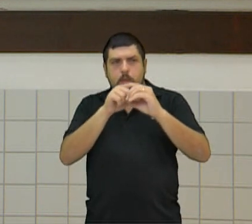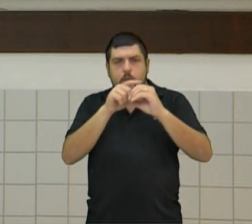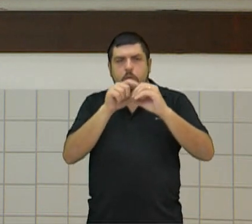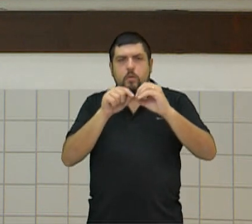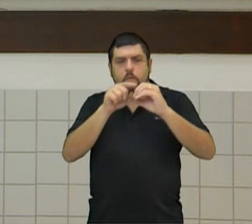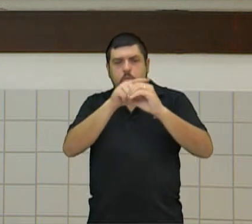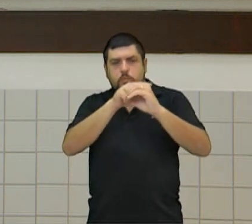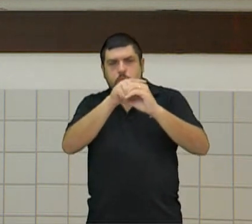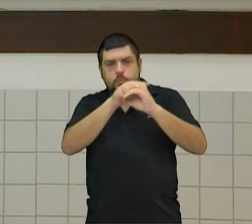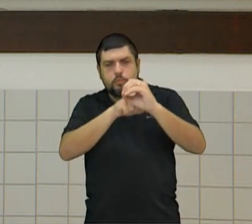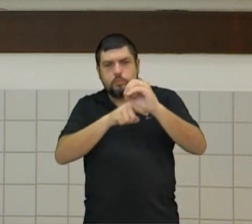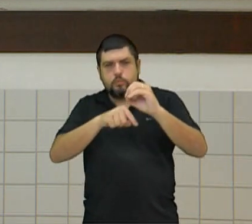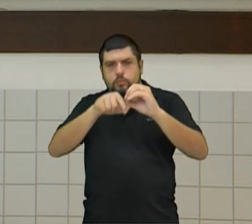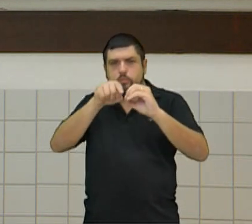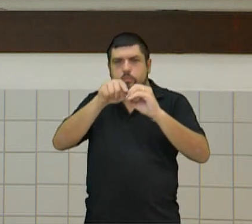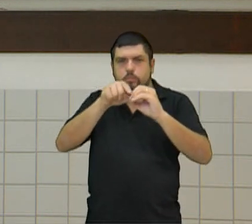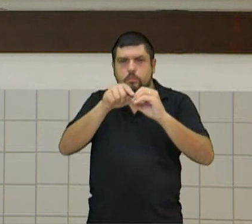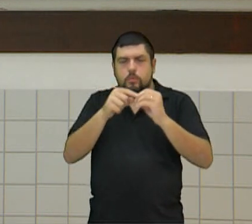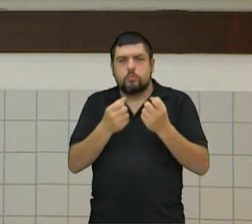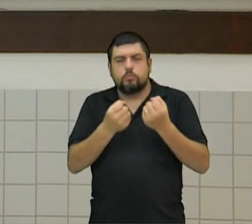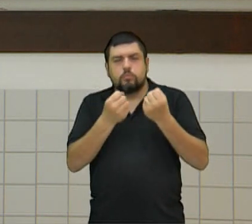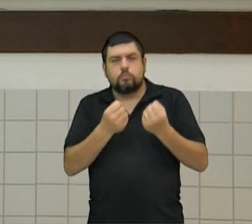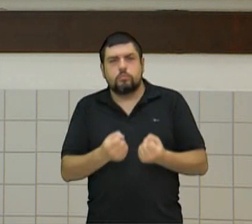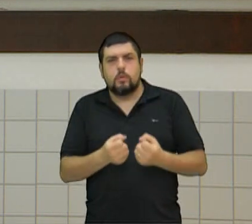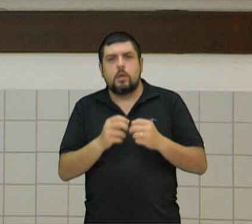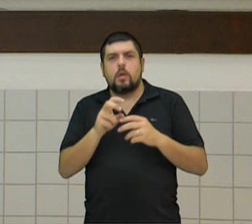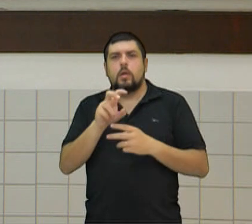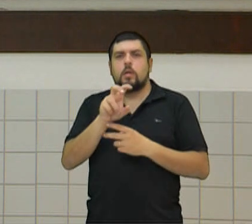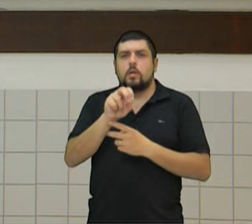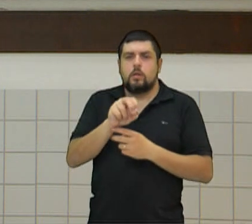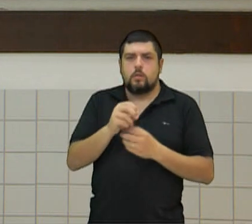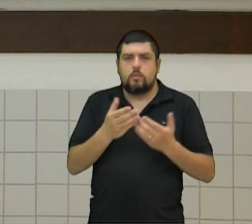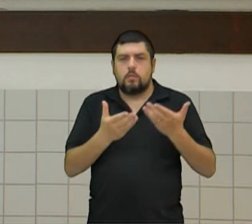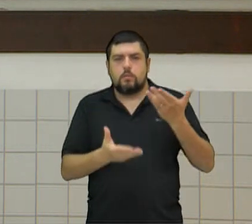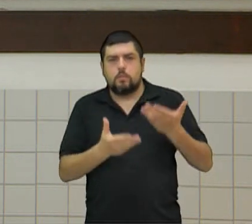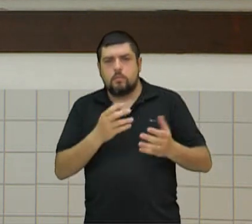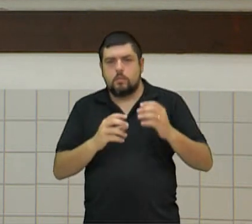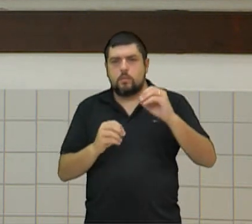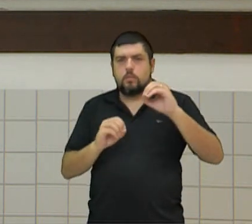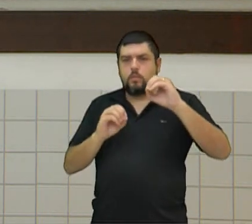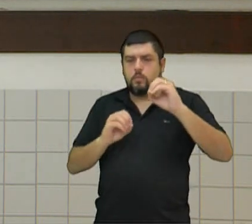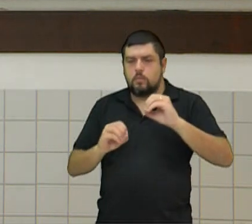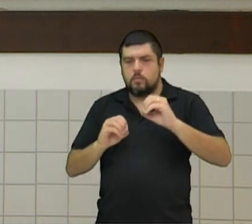vai suportar 50 e a outra ponta vai suportar 50. Voltando para o nosso